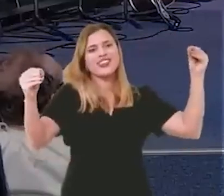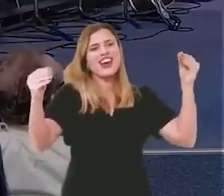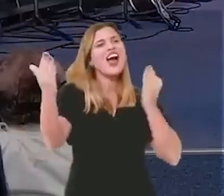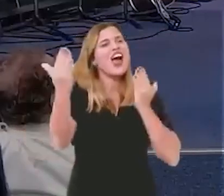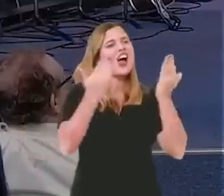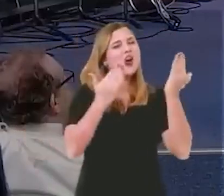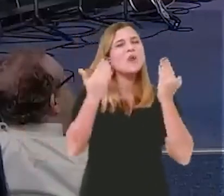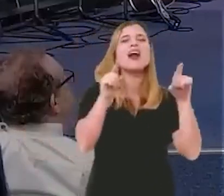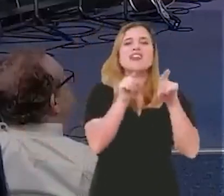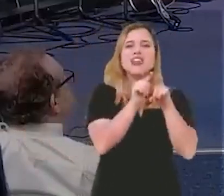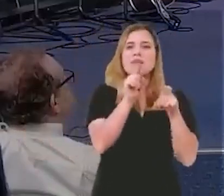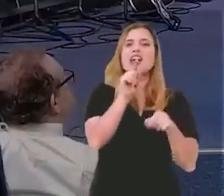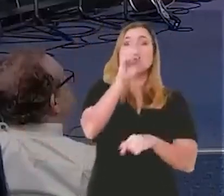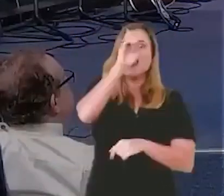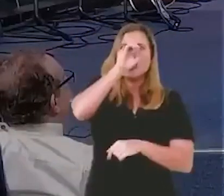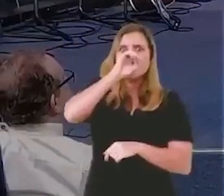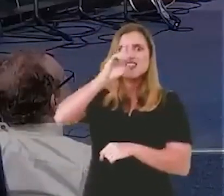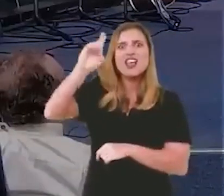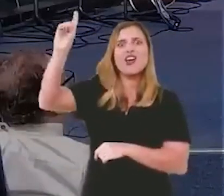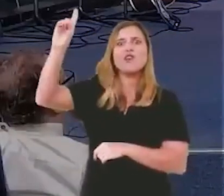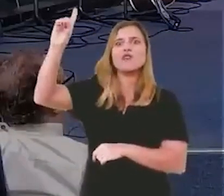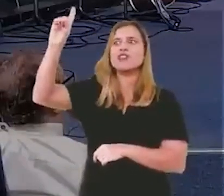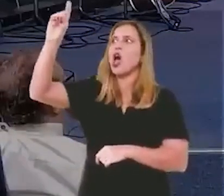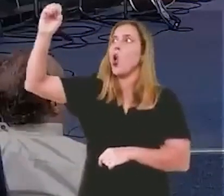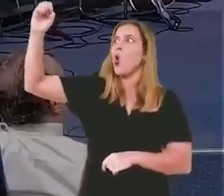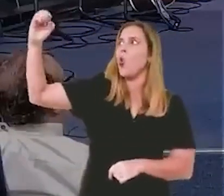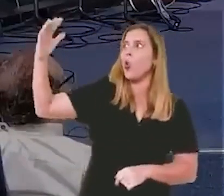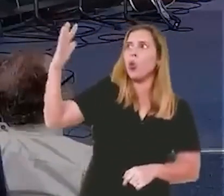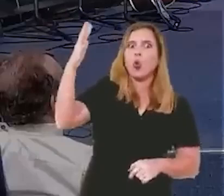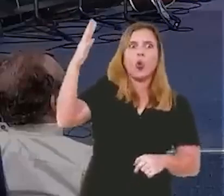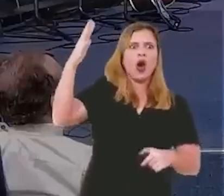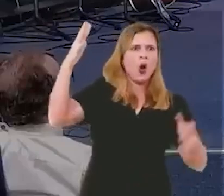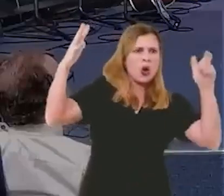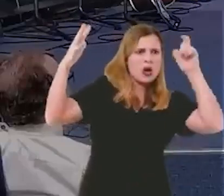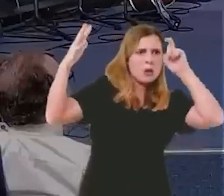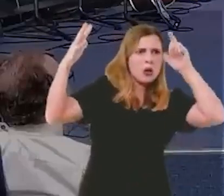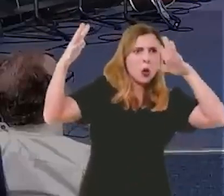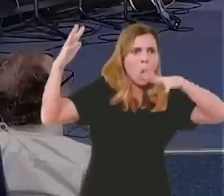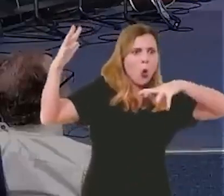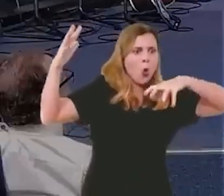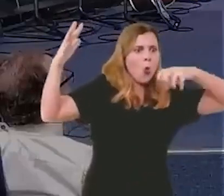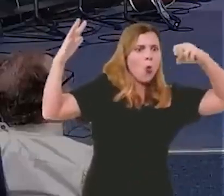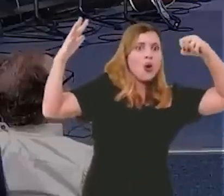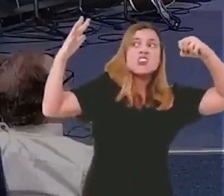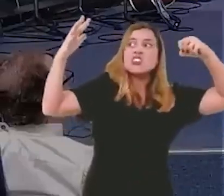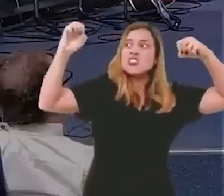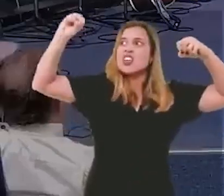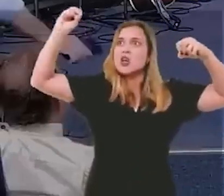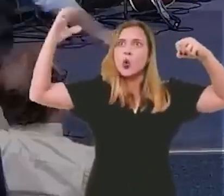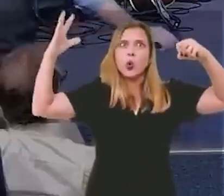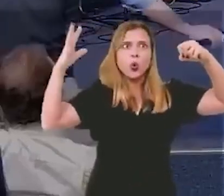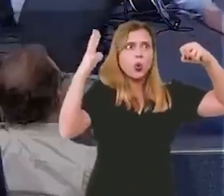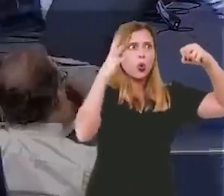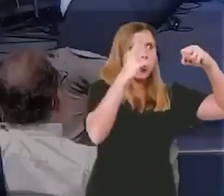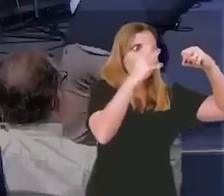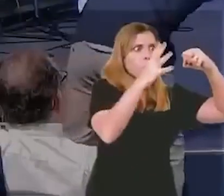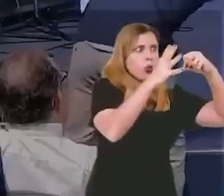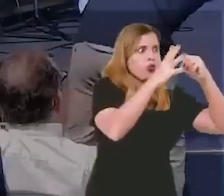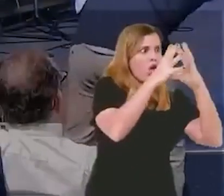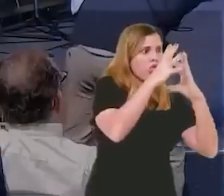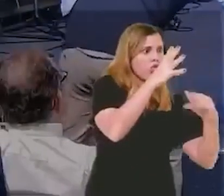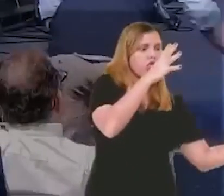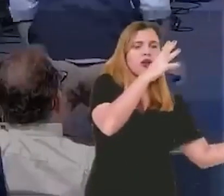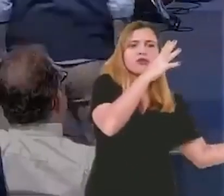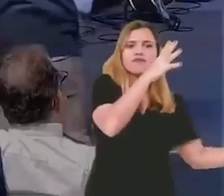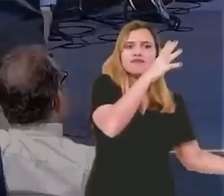pode acuá-lo, ninguém pode intimidá-lo, ninguém pode derrotá-lo, ninguém pode vencê-lo. Nós seguimos